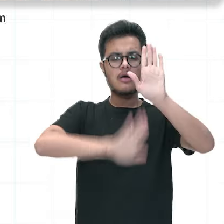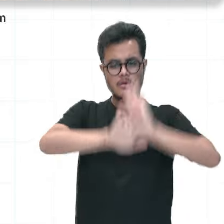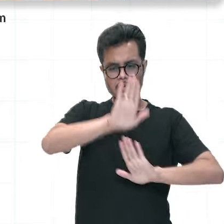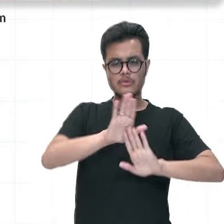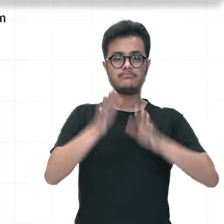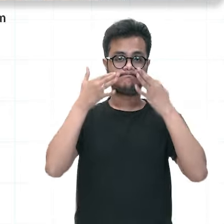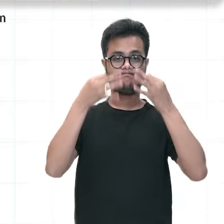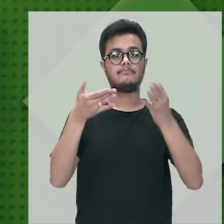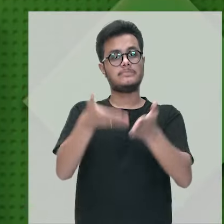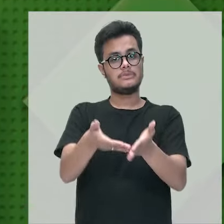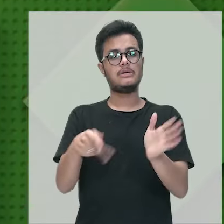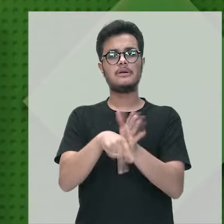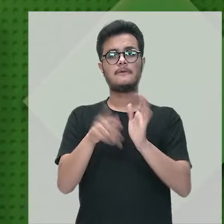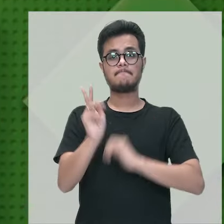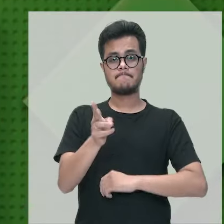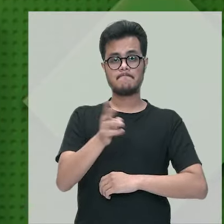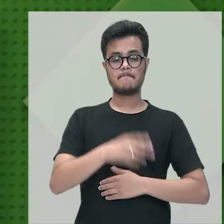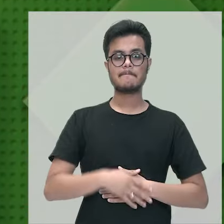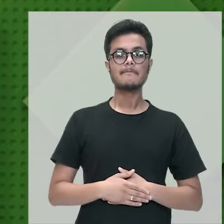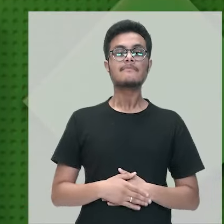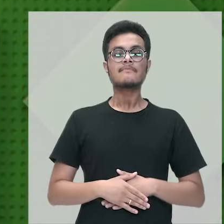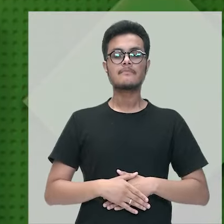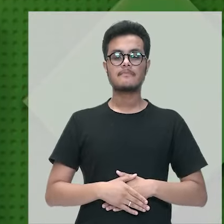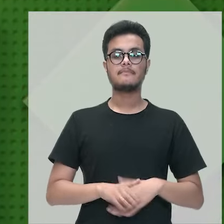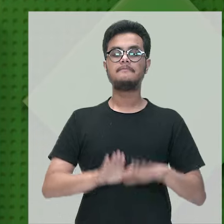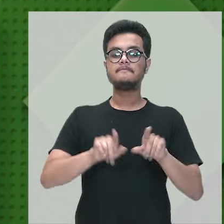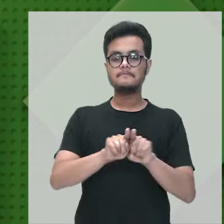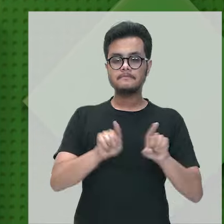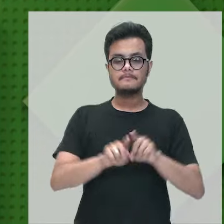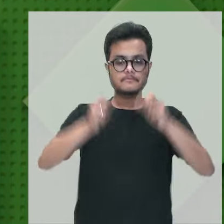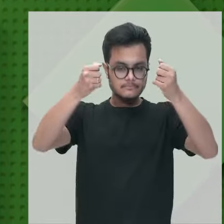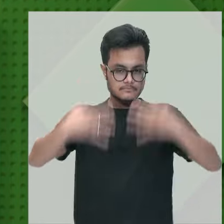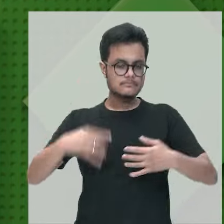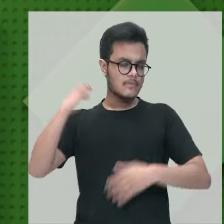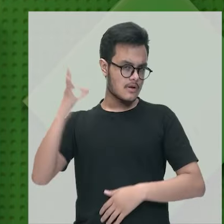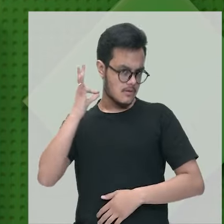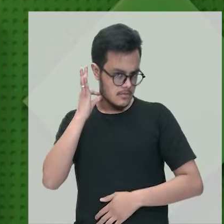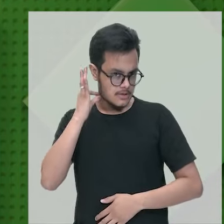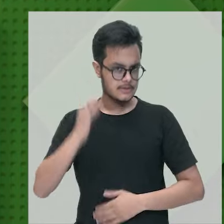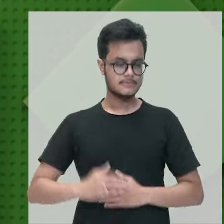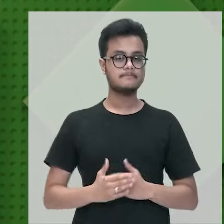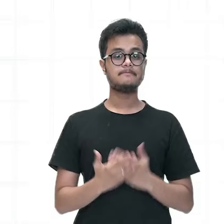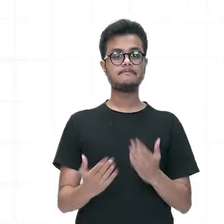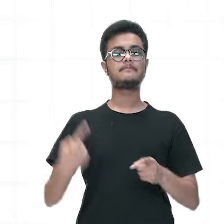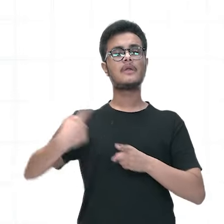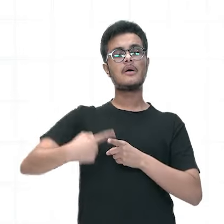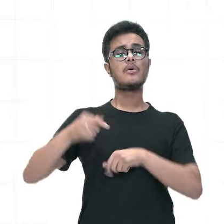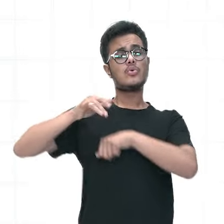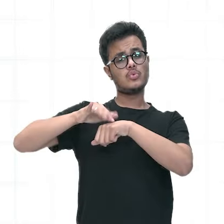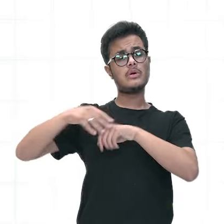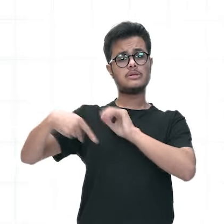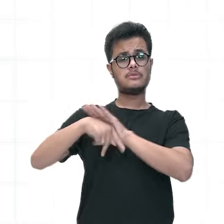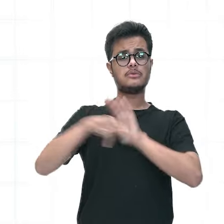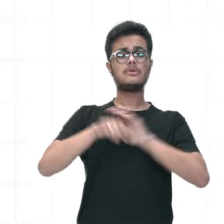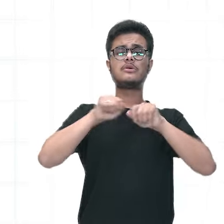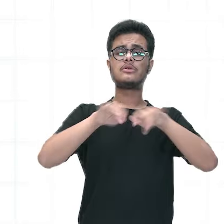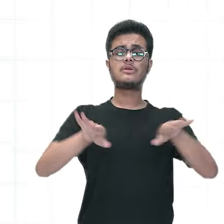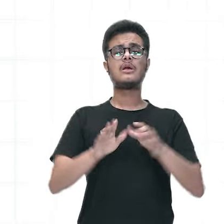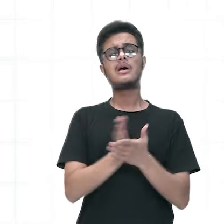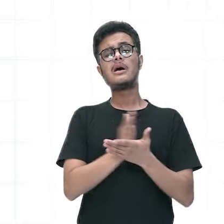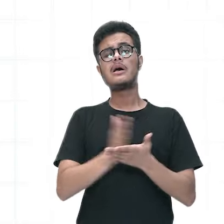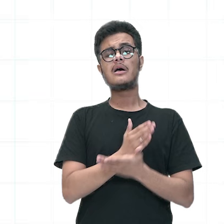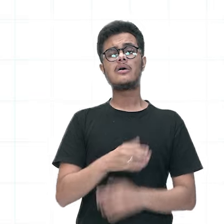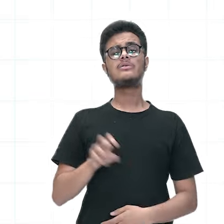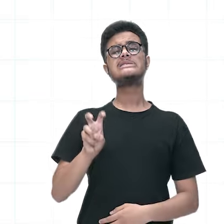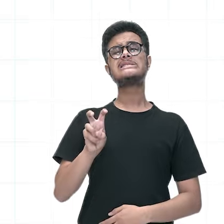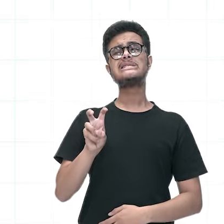atenção. E a gente vai continuar falando aí sobre a dengue porque ela é uma doença que vai ter uma duração aí